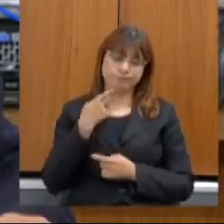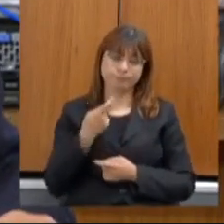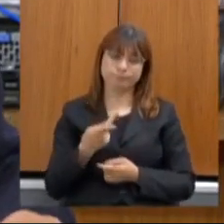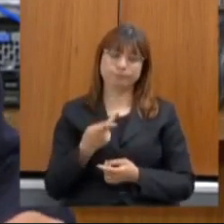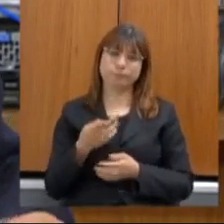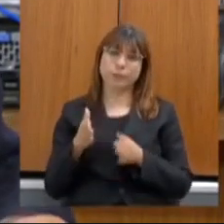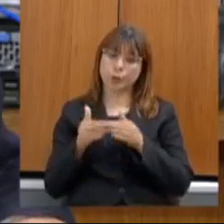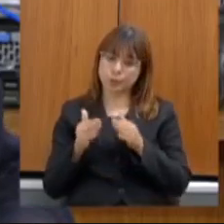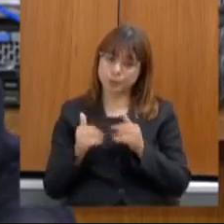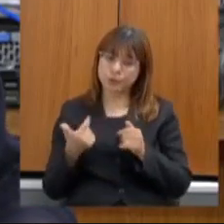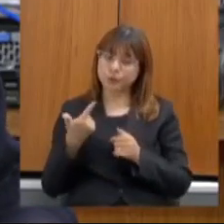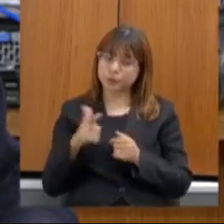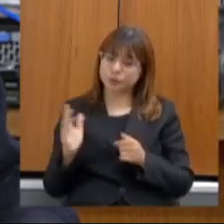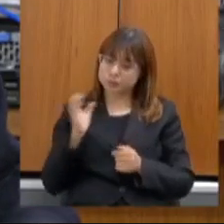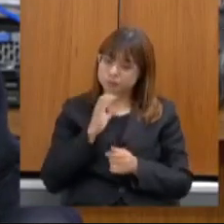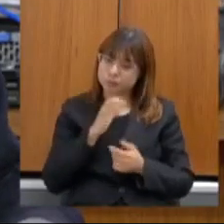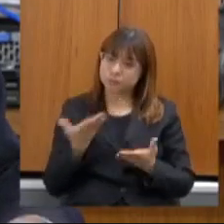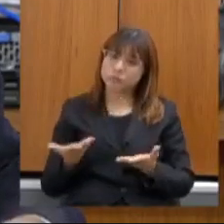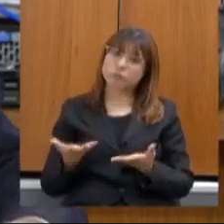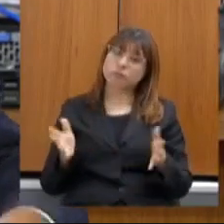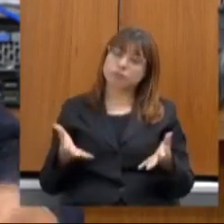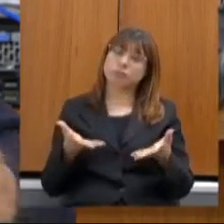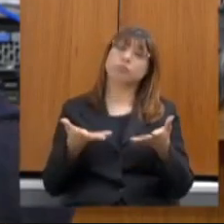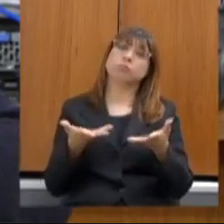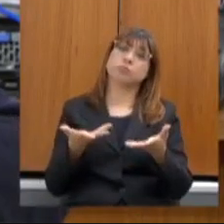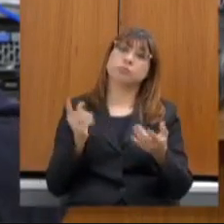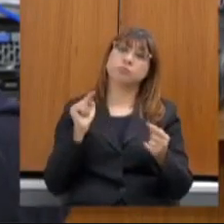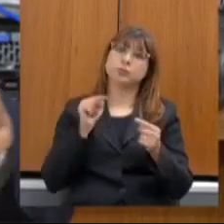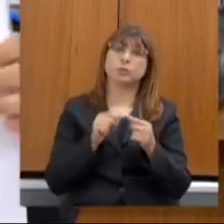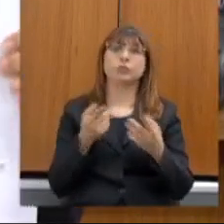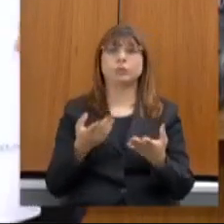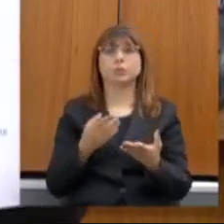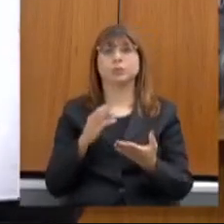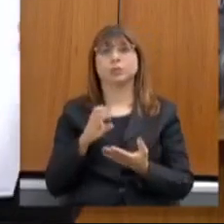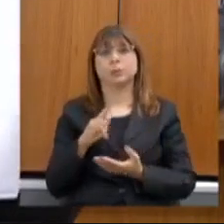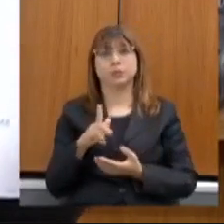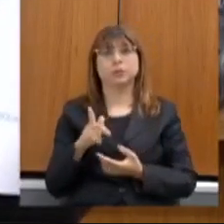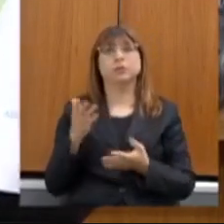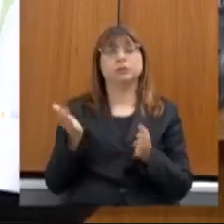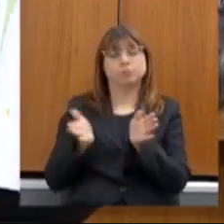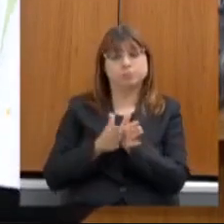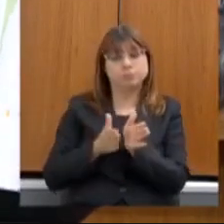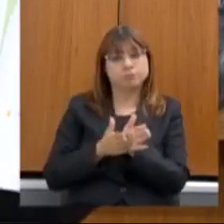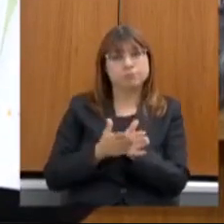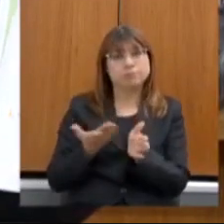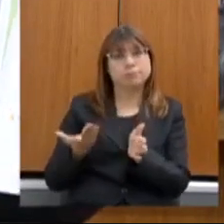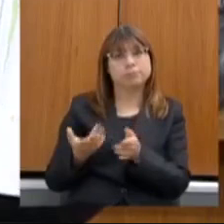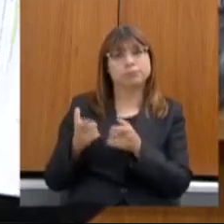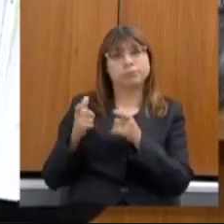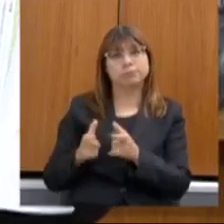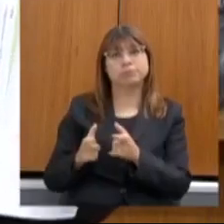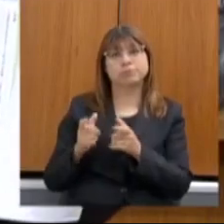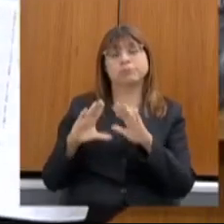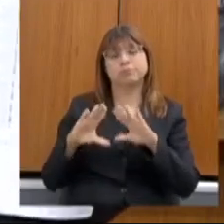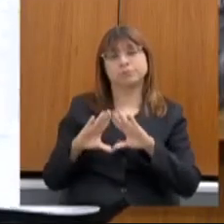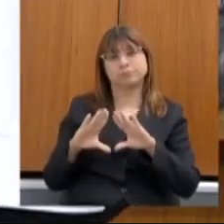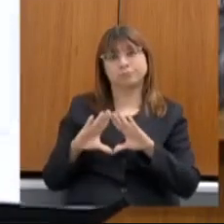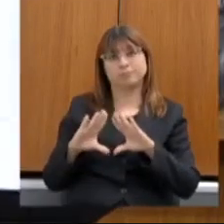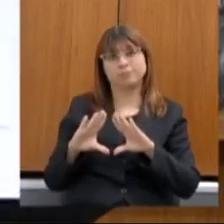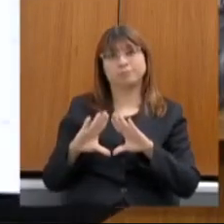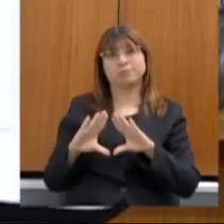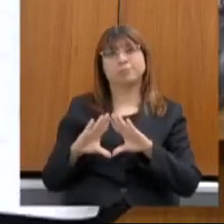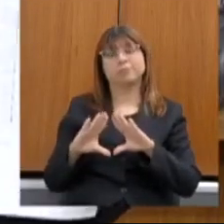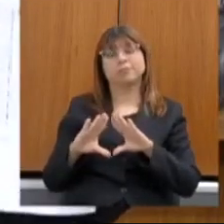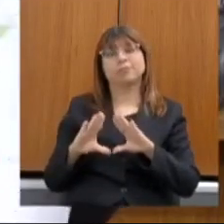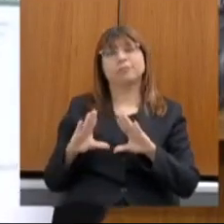fala né pedindo mais celeridade na CEMIG e ao mesmo tempo né elogiando a casa dos mineiros Assembleia Legislativa